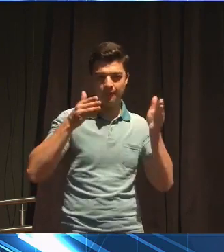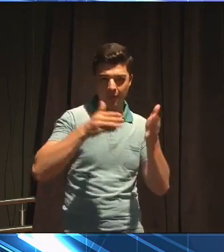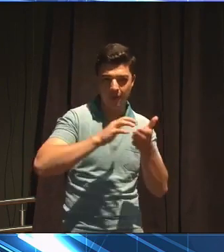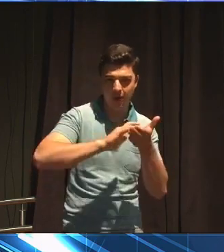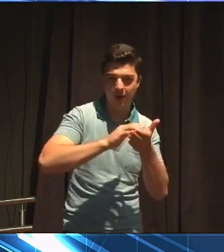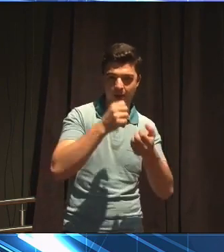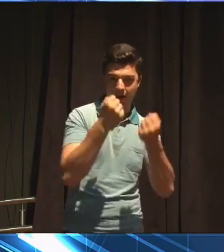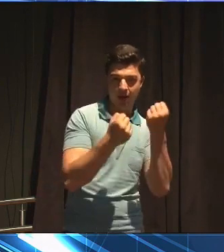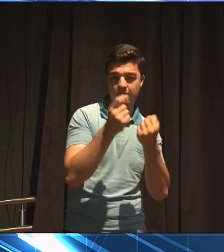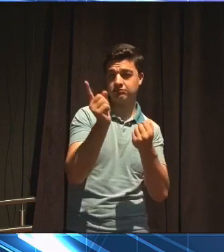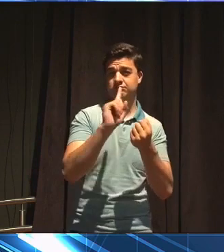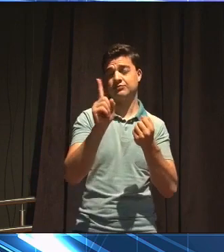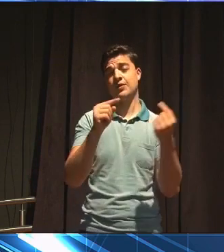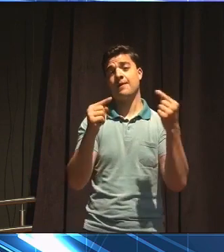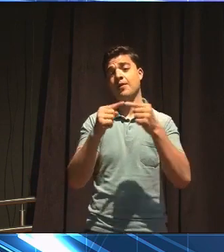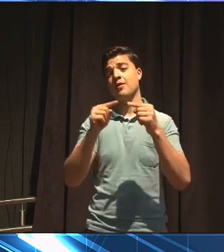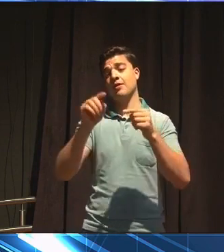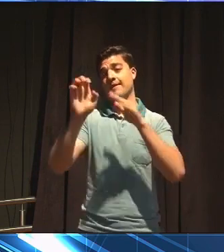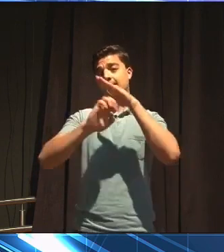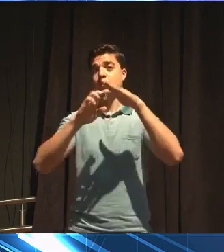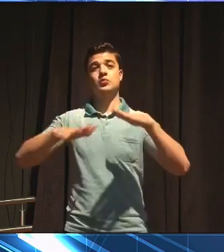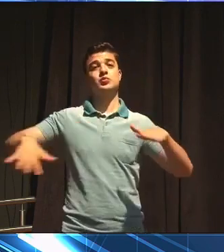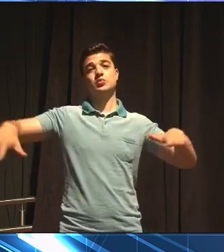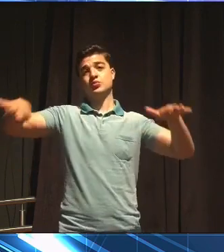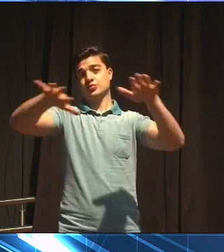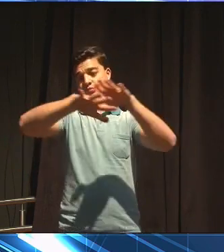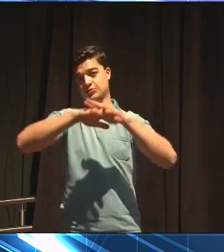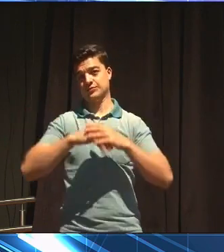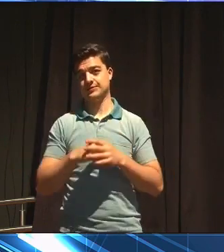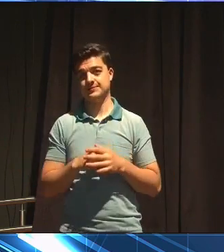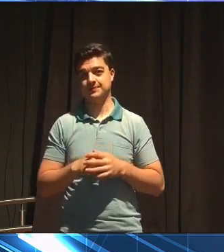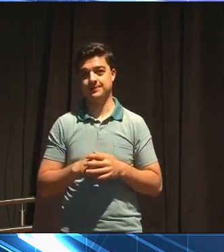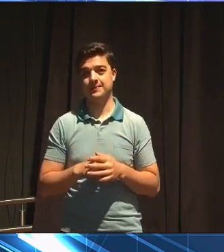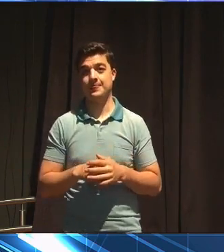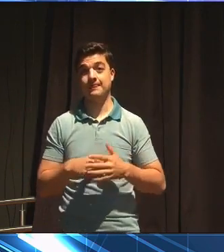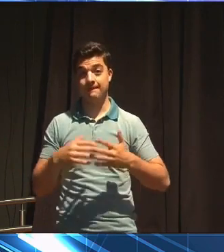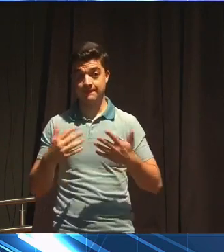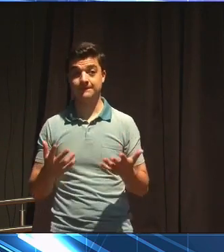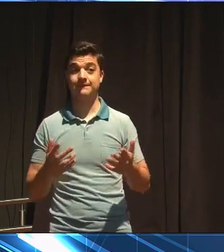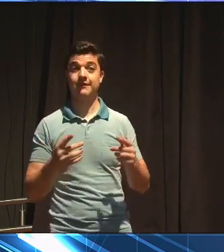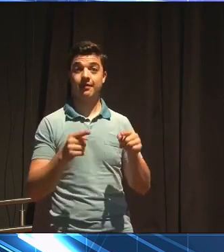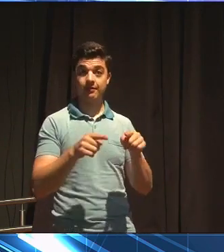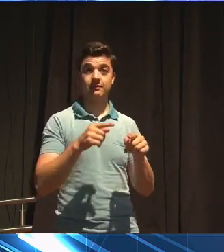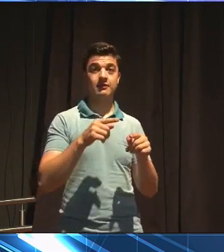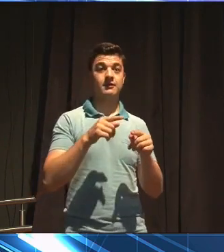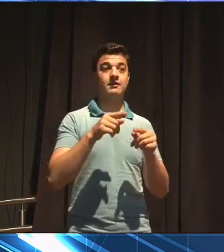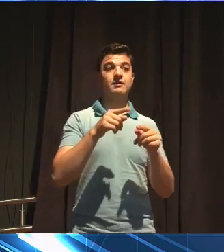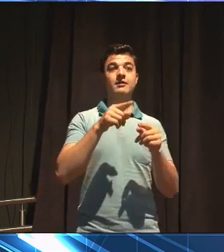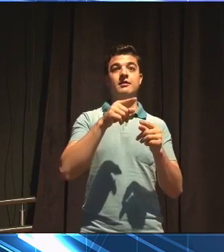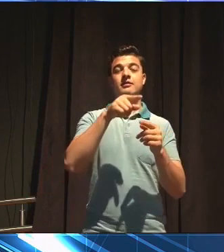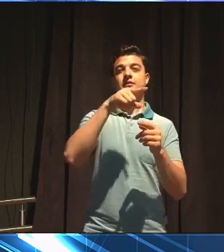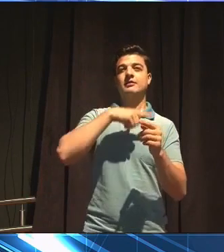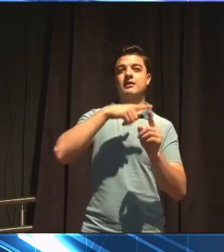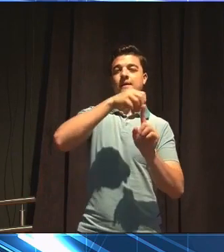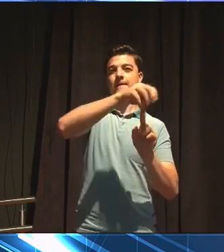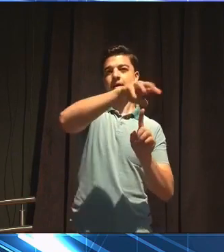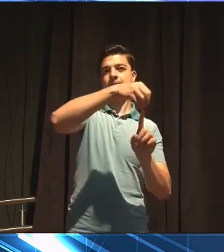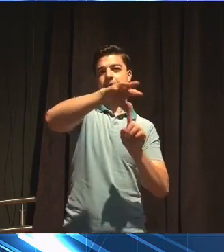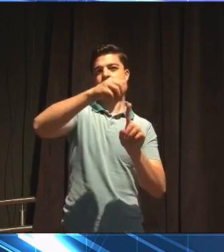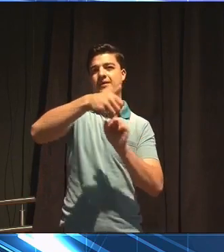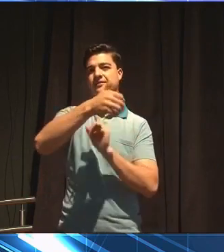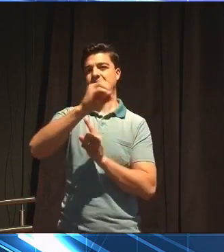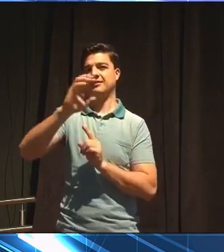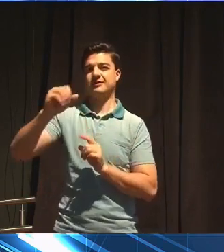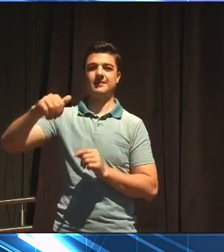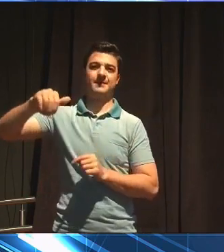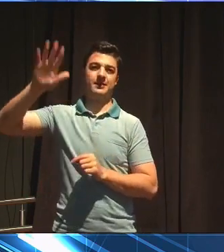um time, e esse, por exemplo, Biro aí, ele tem mais de 100 APIs. Então, quando o seguro de automóvel